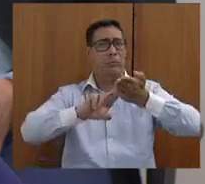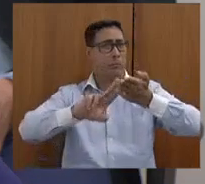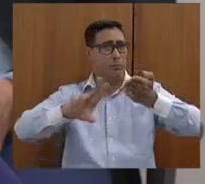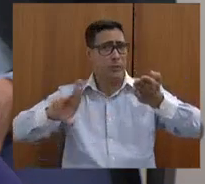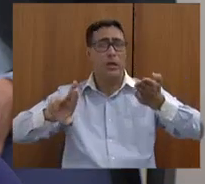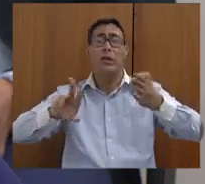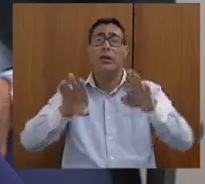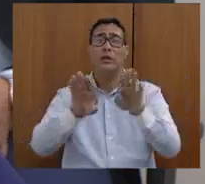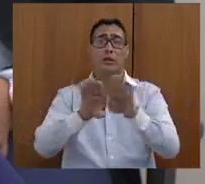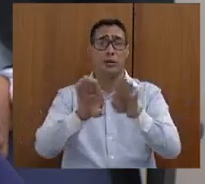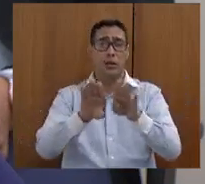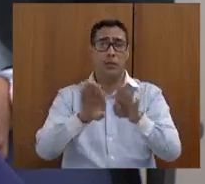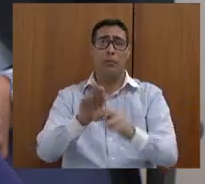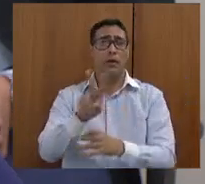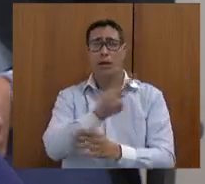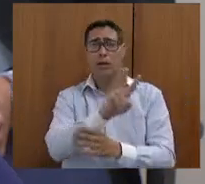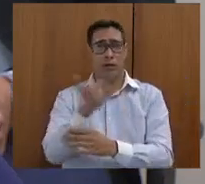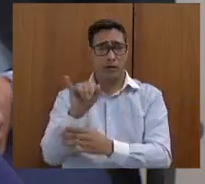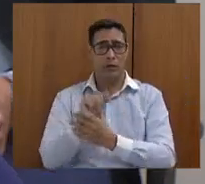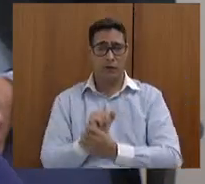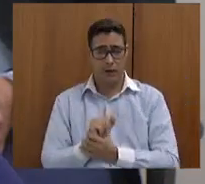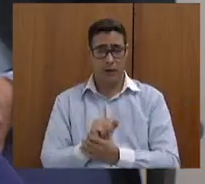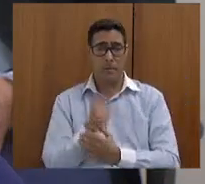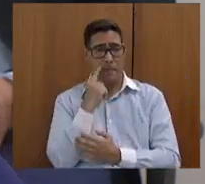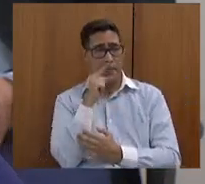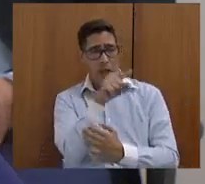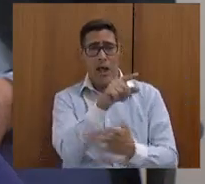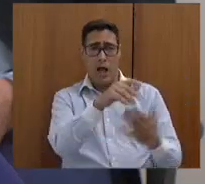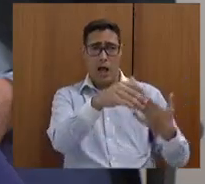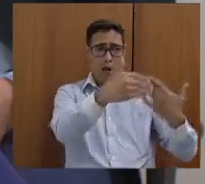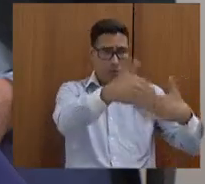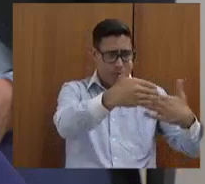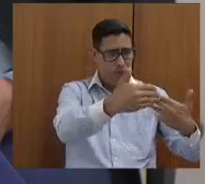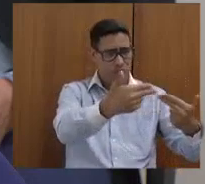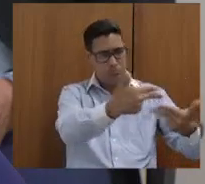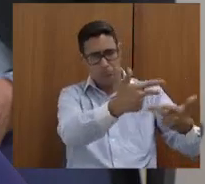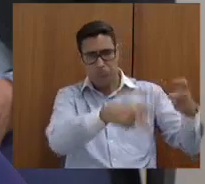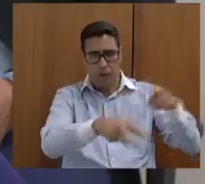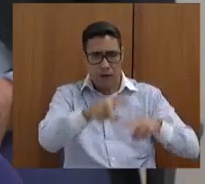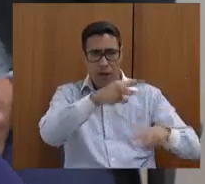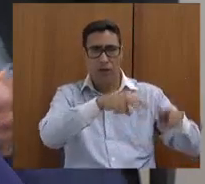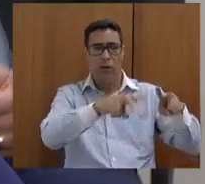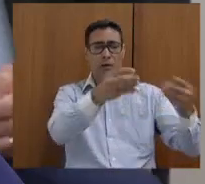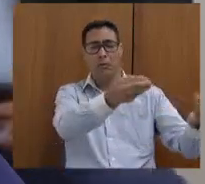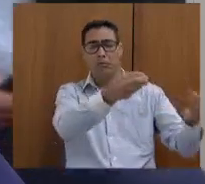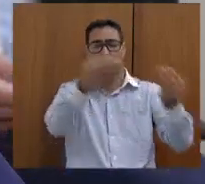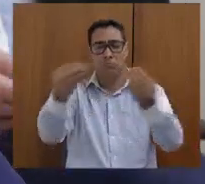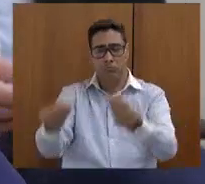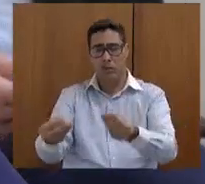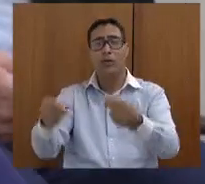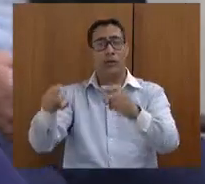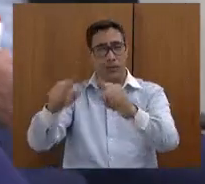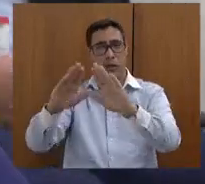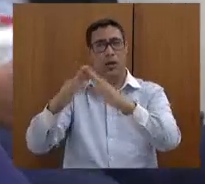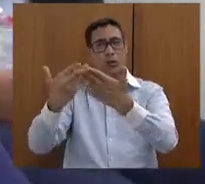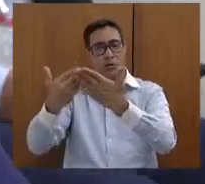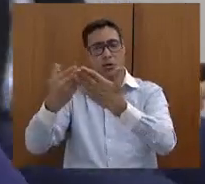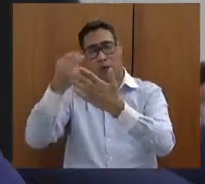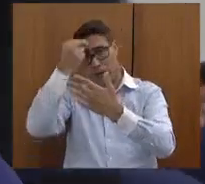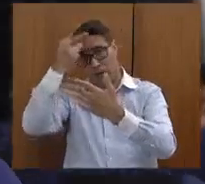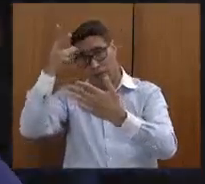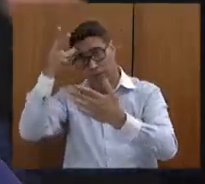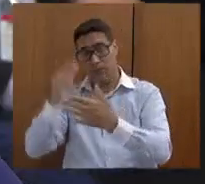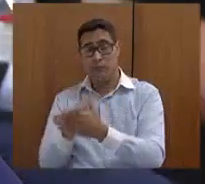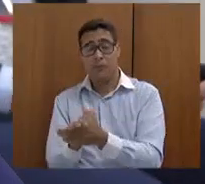a oferta repassar interpretação das avaliações para a rede Municipal lançamos o plano de enfrenta evasão